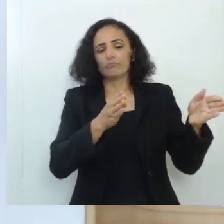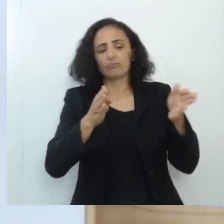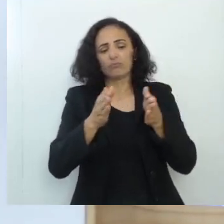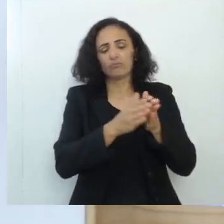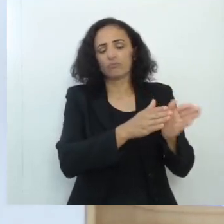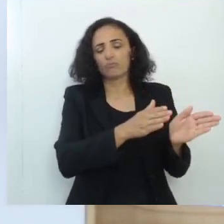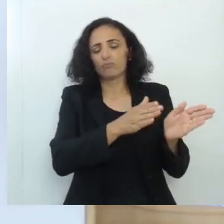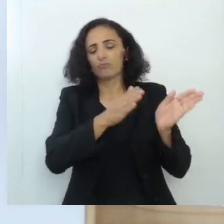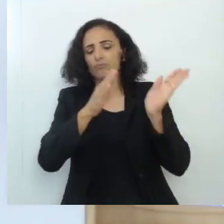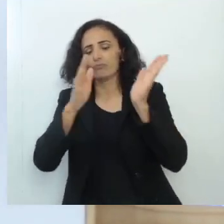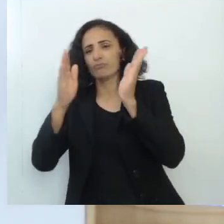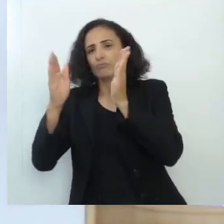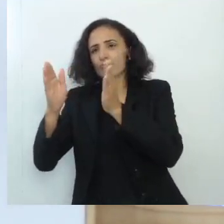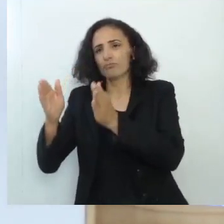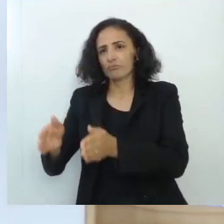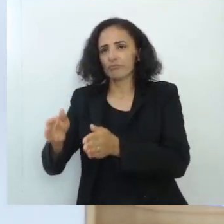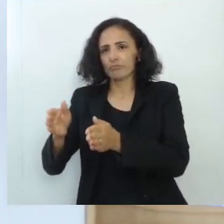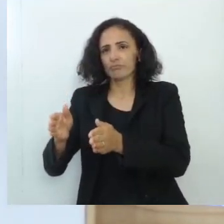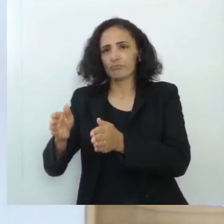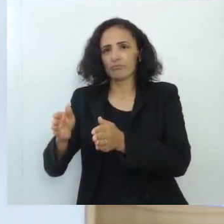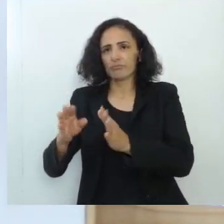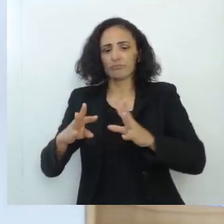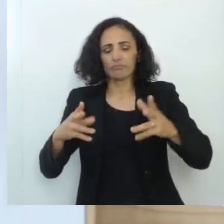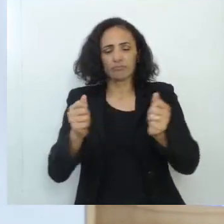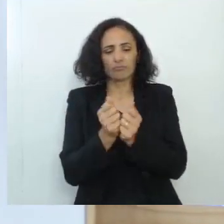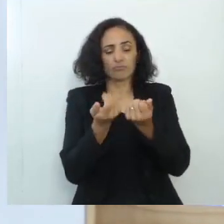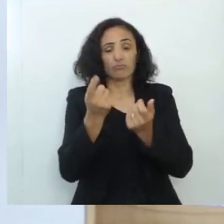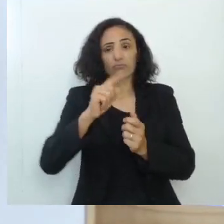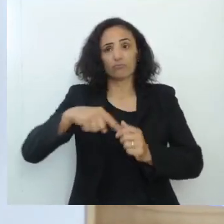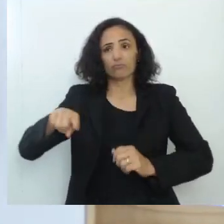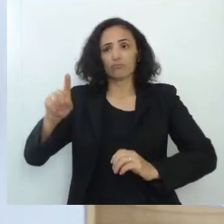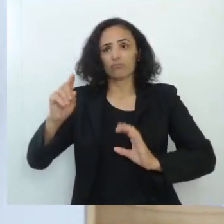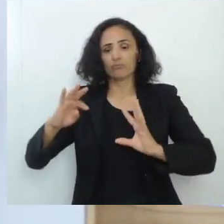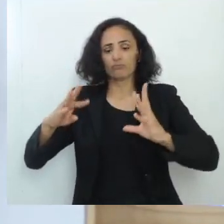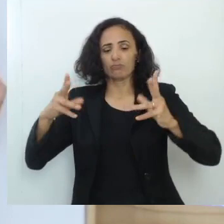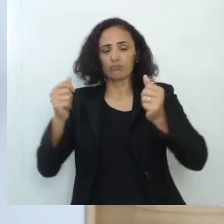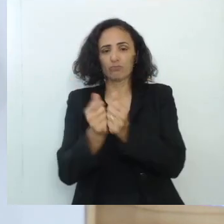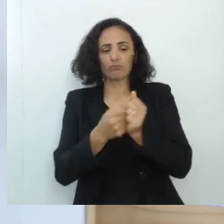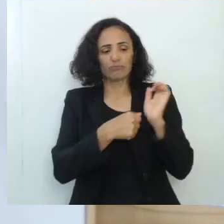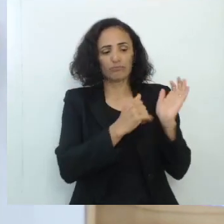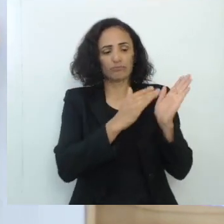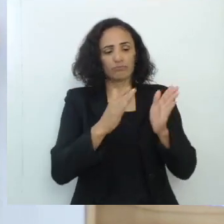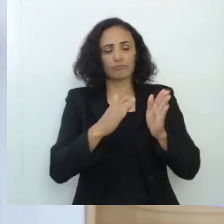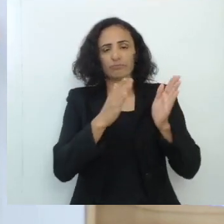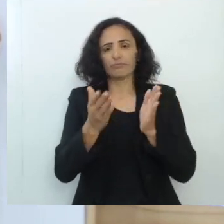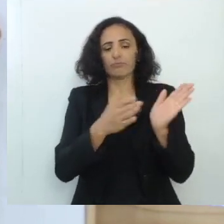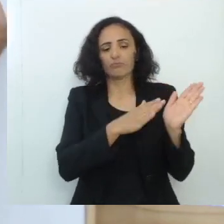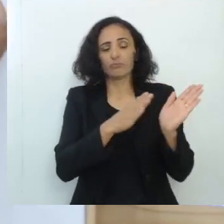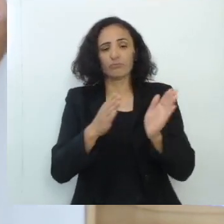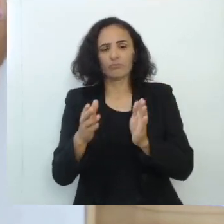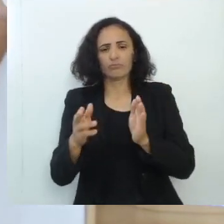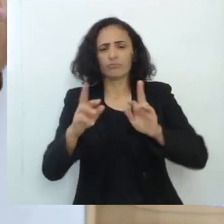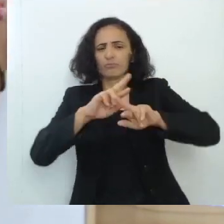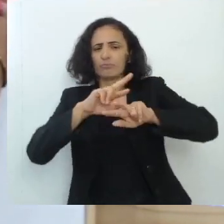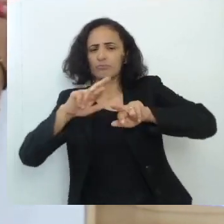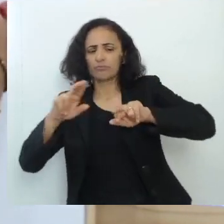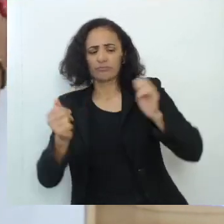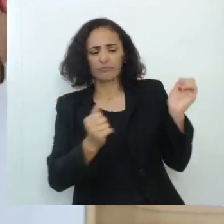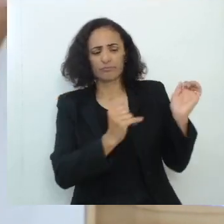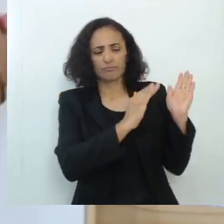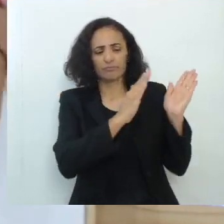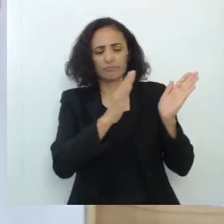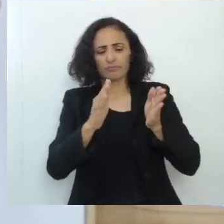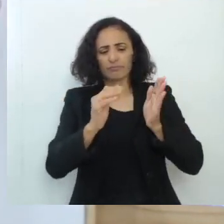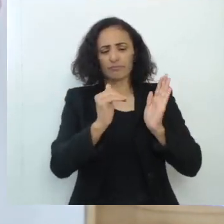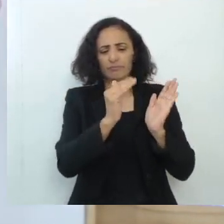durar mais é a fase esporofítica, que é exatamente a fase diploide.